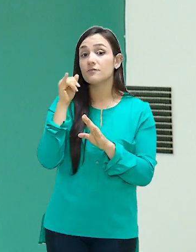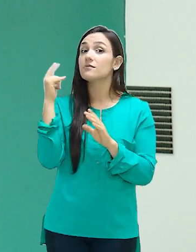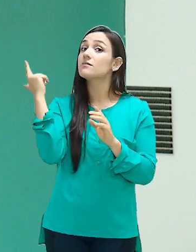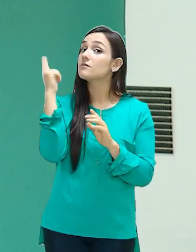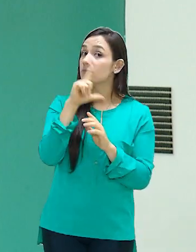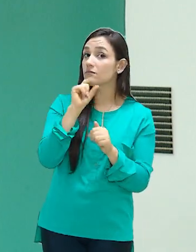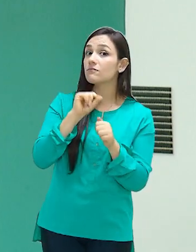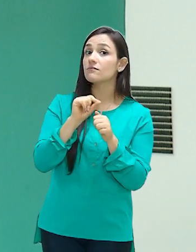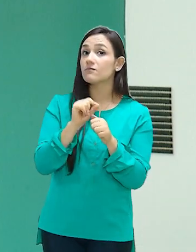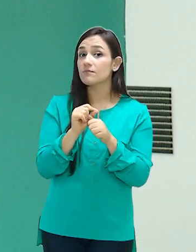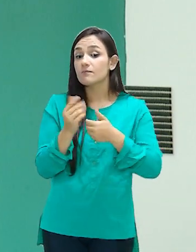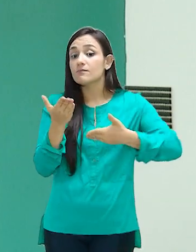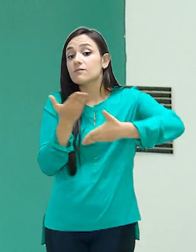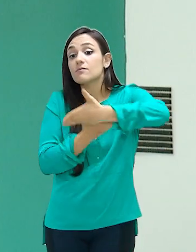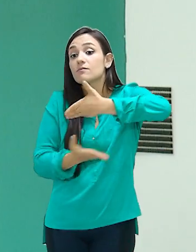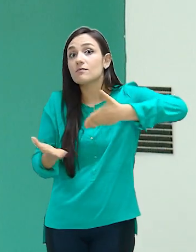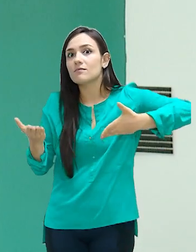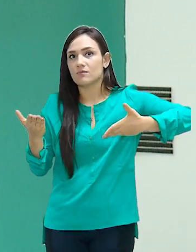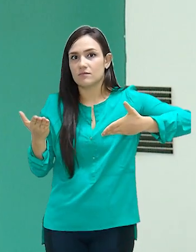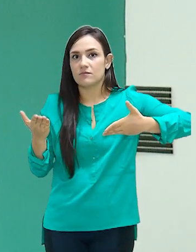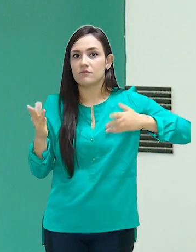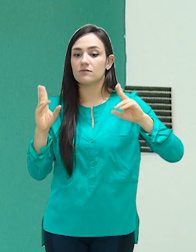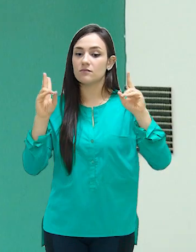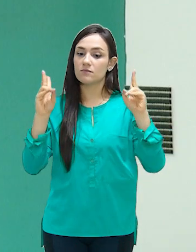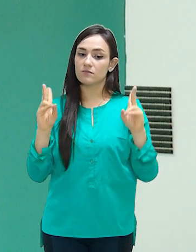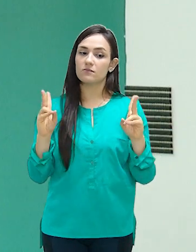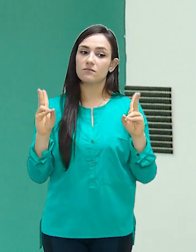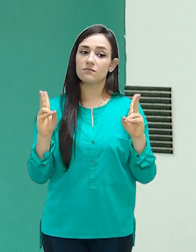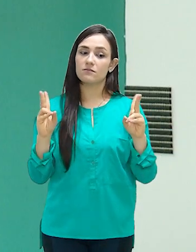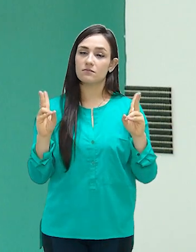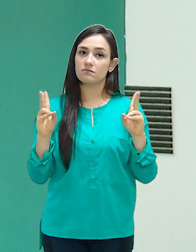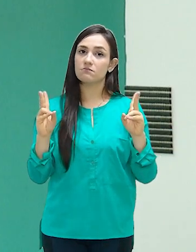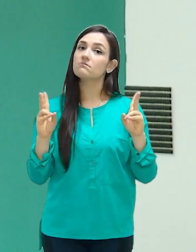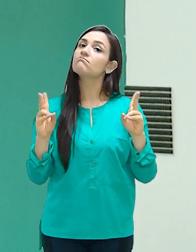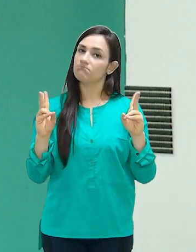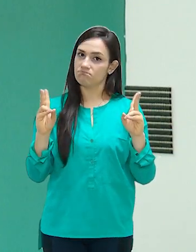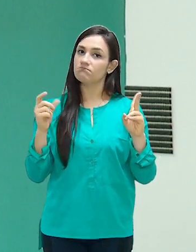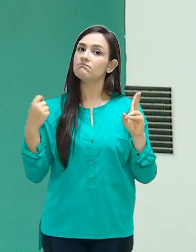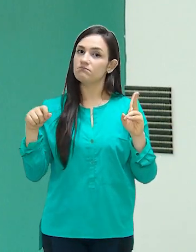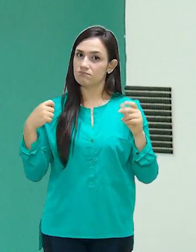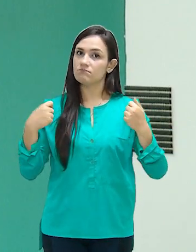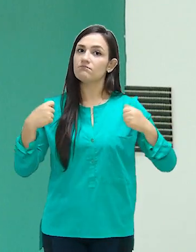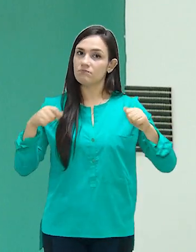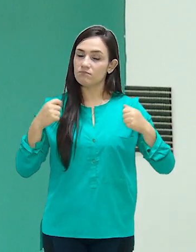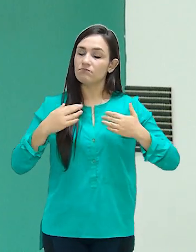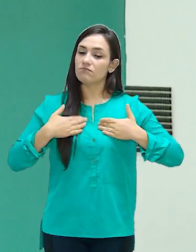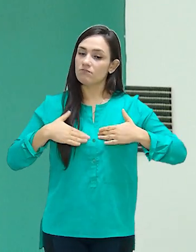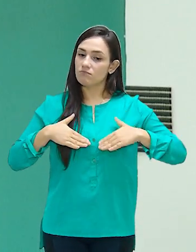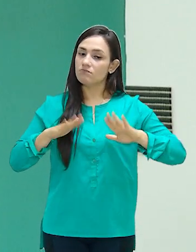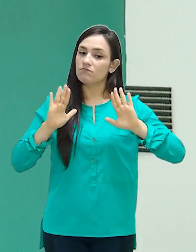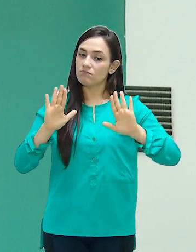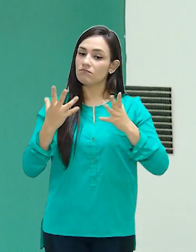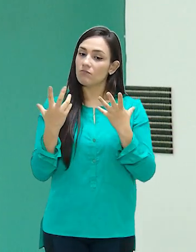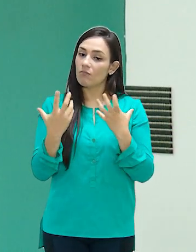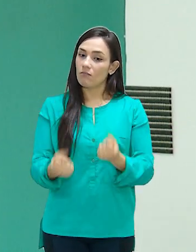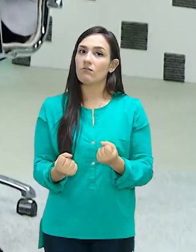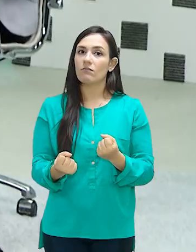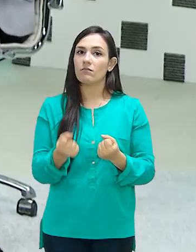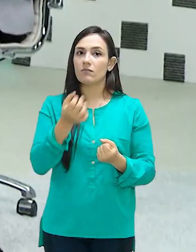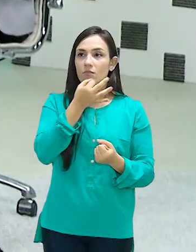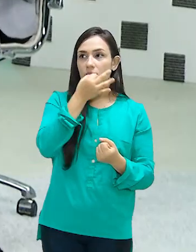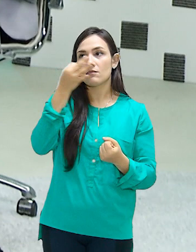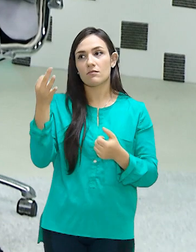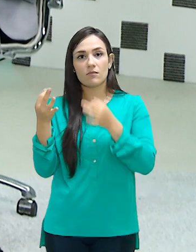colaborativo. E as partes, elas têm que aceitar participar desse divórcio colaborativo, dessas práticas